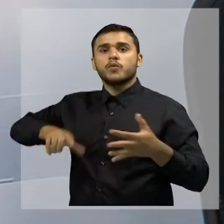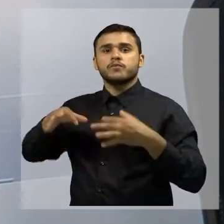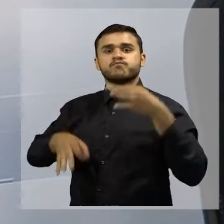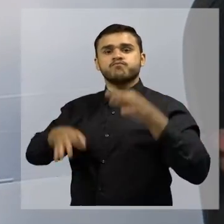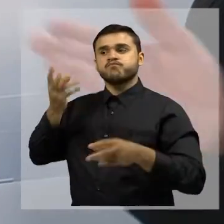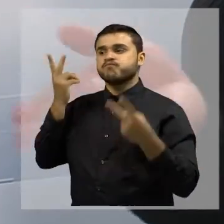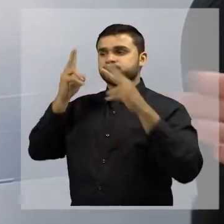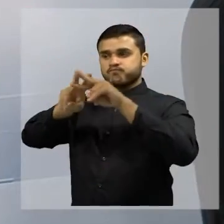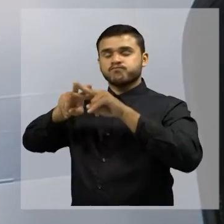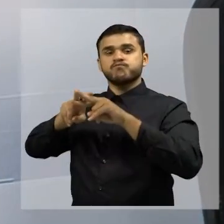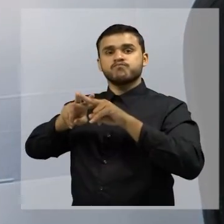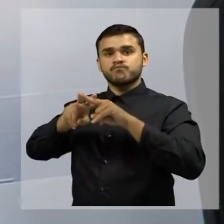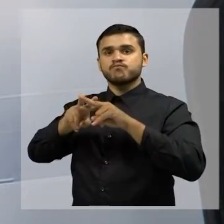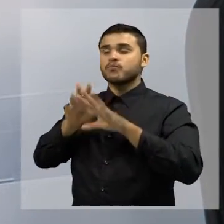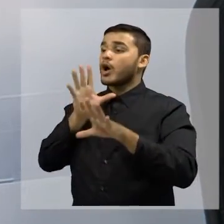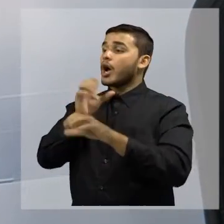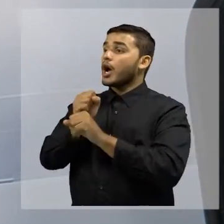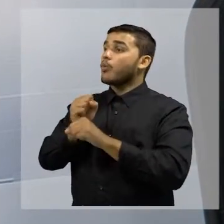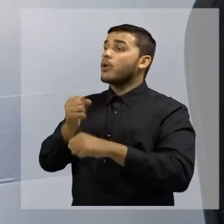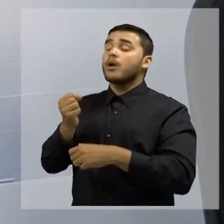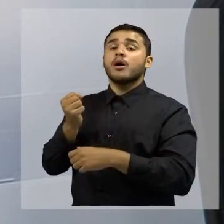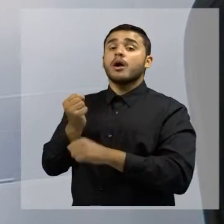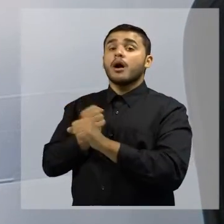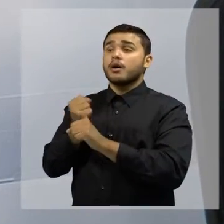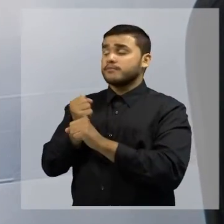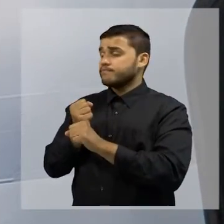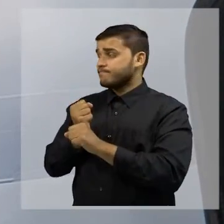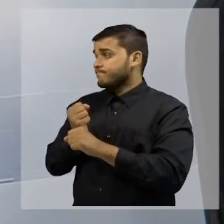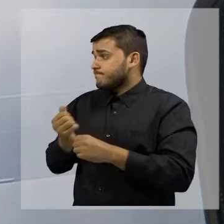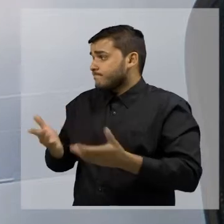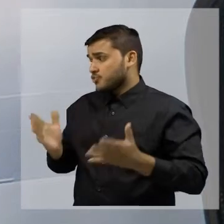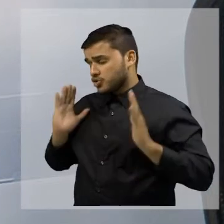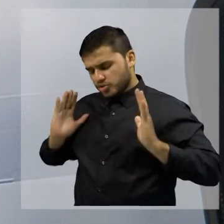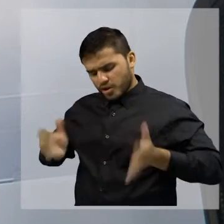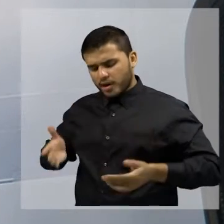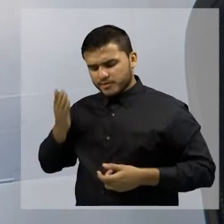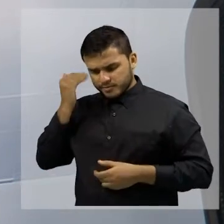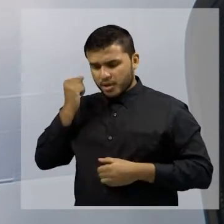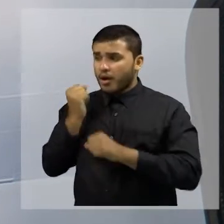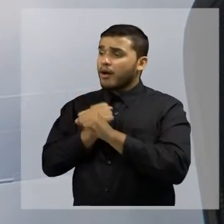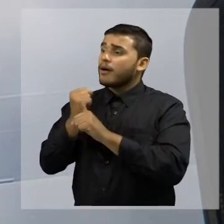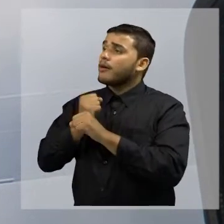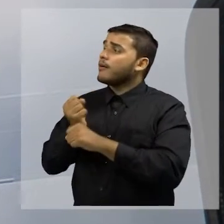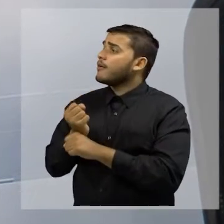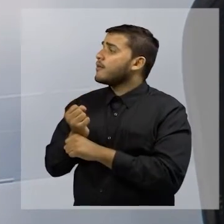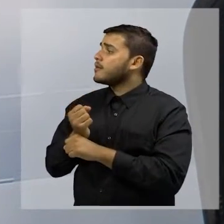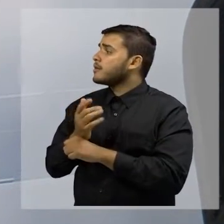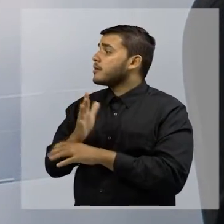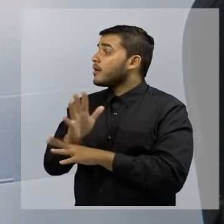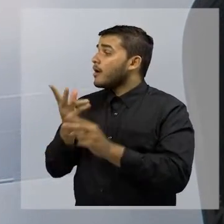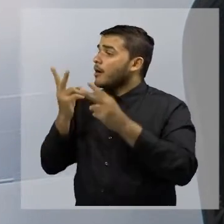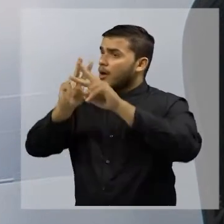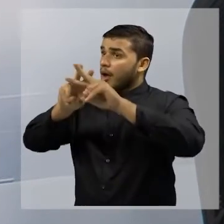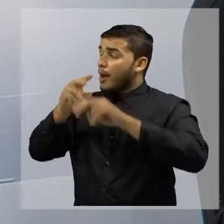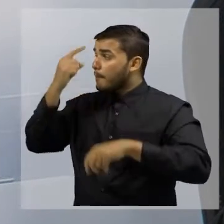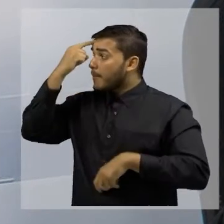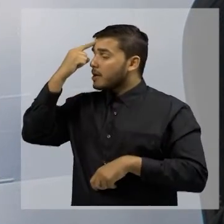que o destino do Lula eu acho que já está traçado. Eu acho que se deve discutir hoje o legado do lulismo.